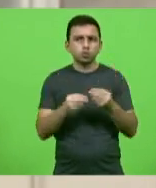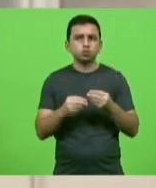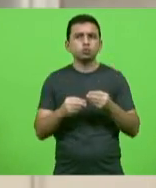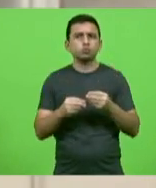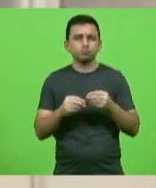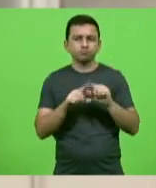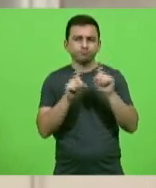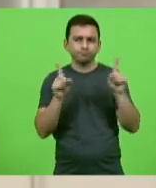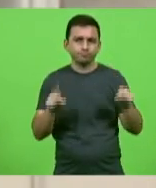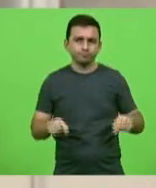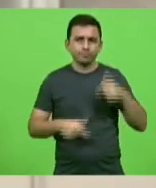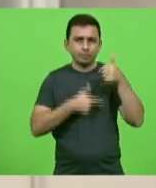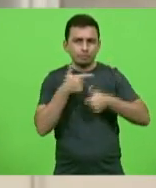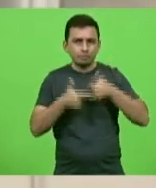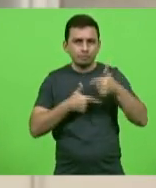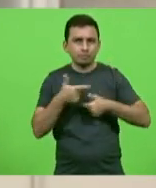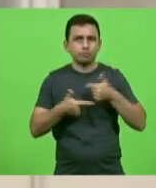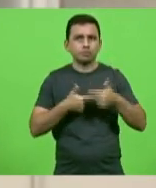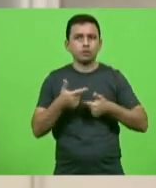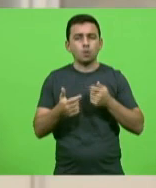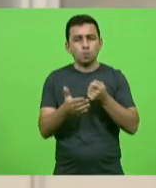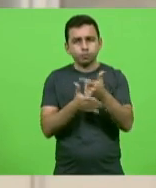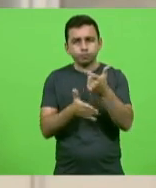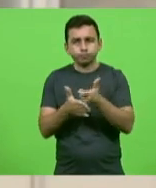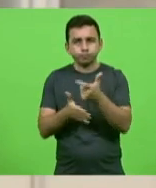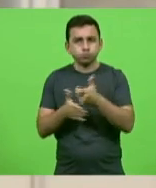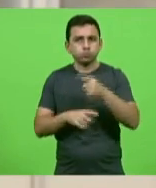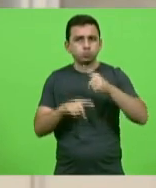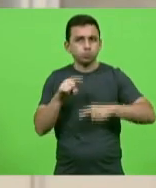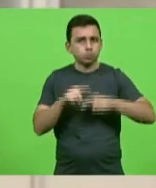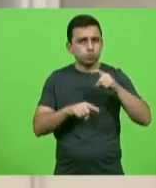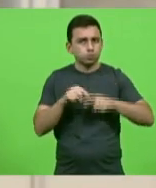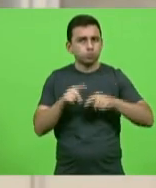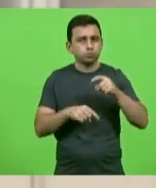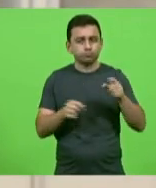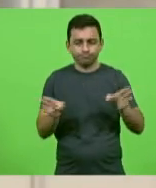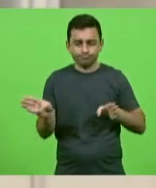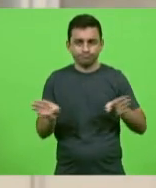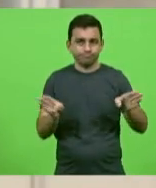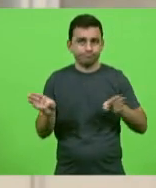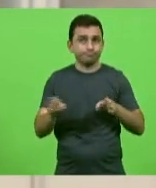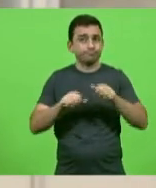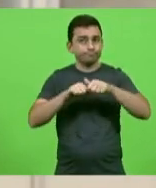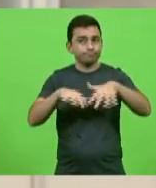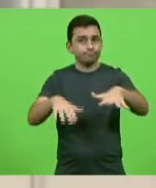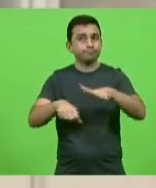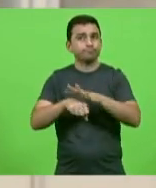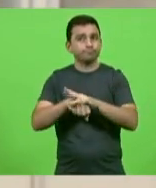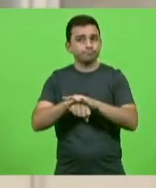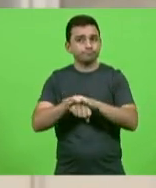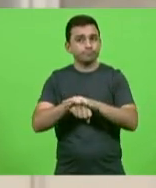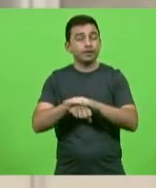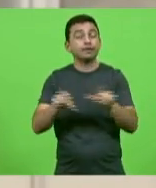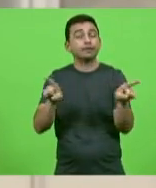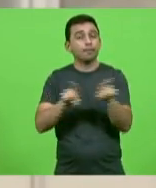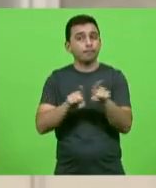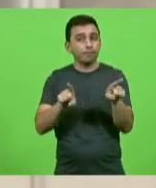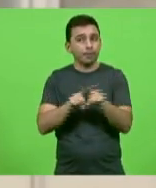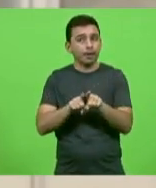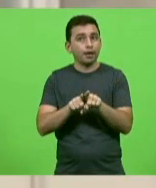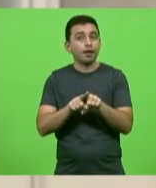agentes públicos que atuaram na Compra dos produtos e serviços durante a pandemia inclusive